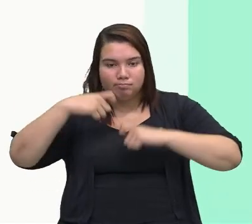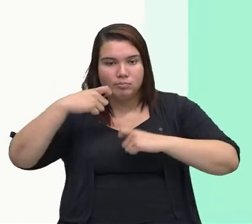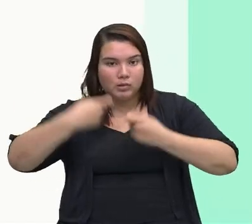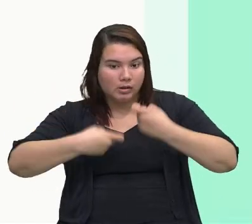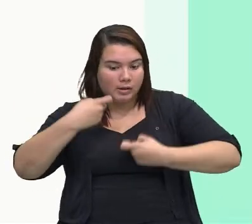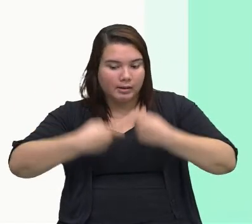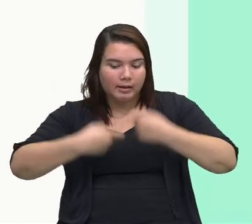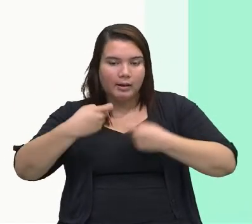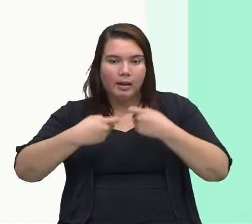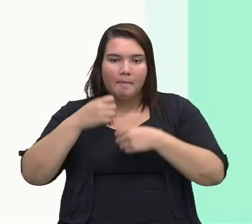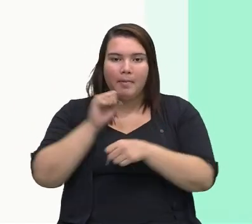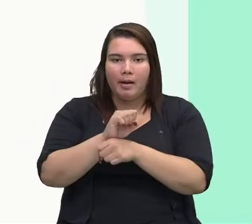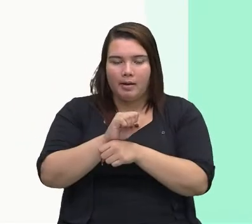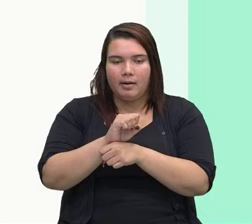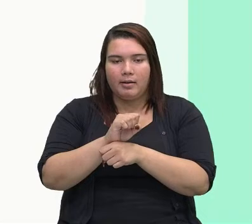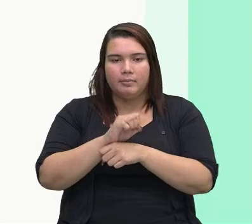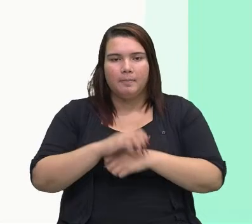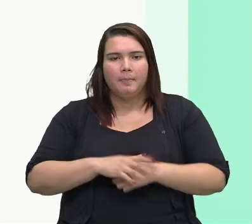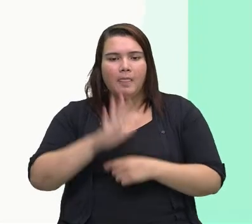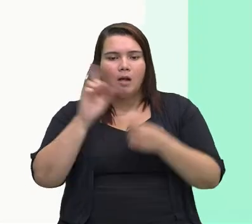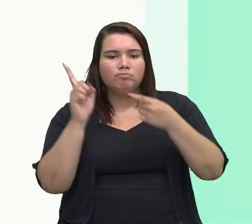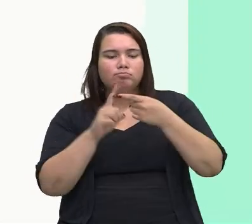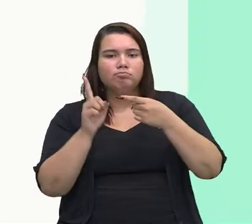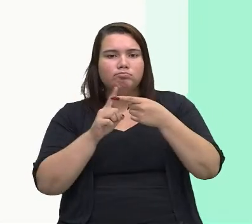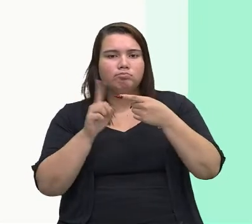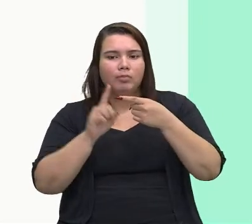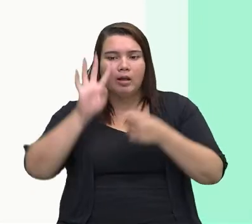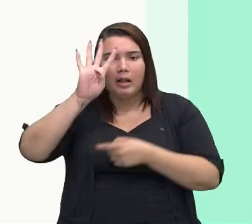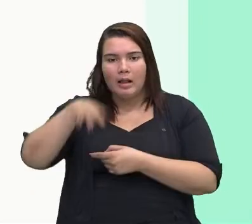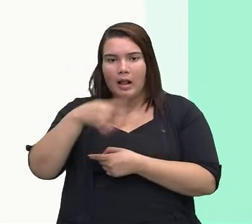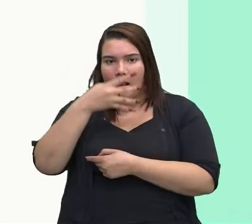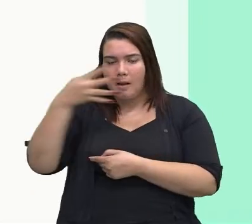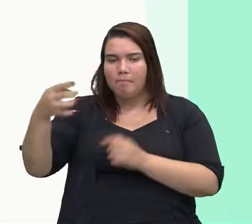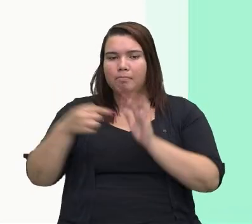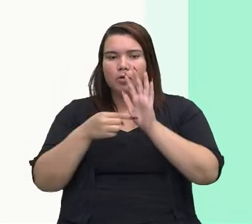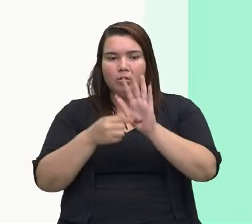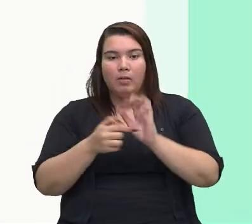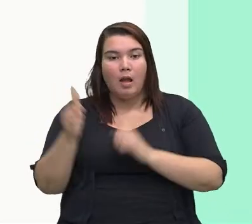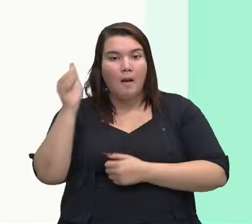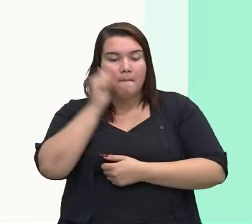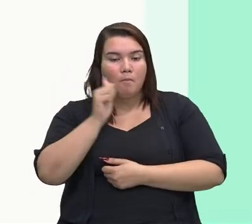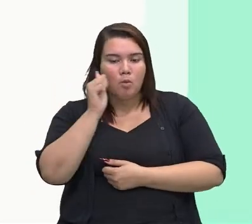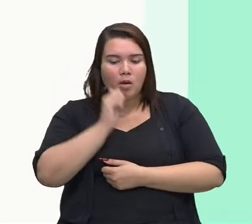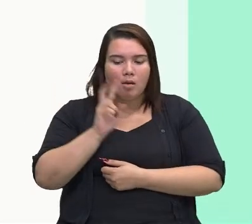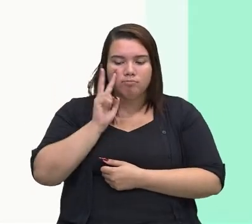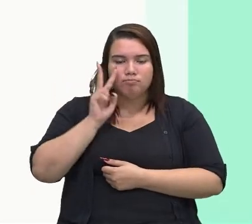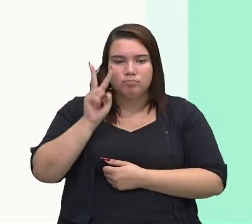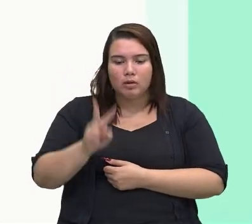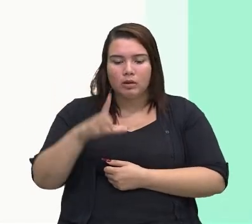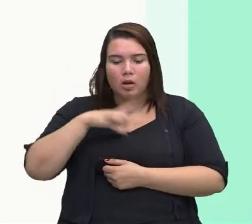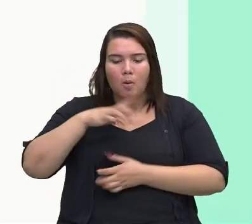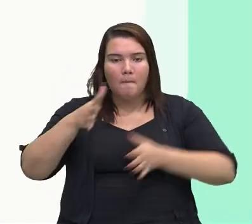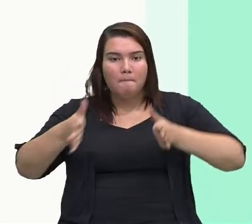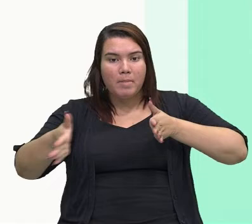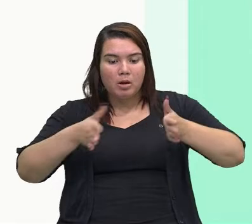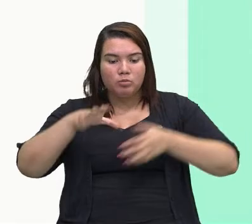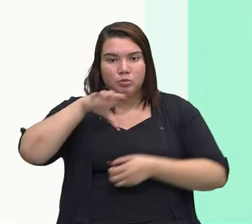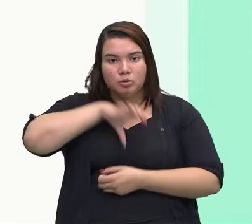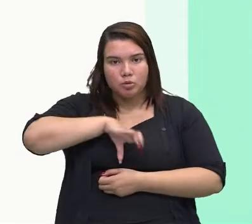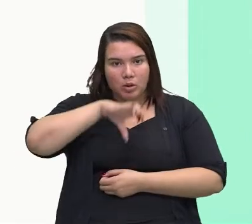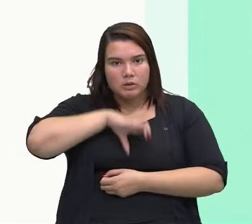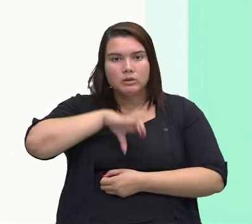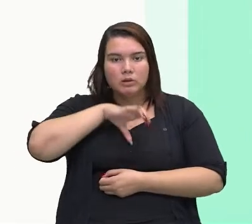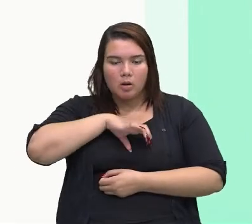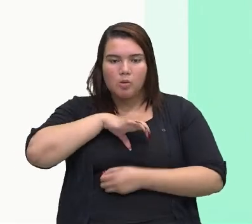tabelinha, o que vai acontecer? Você observa aí, ó, a mulher vai passar a observar o seu ciclo menstrual. Então, ela vai utilizar